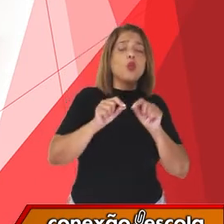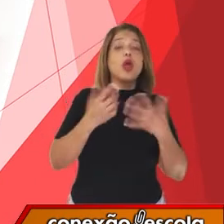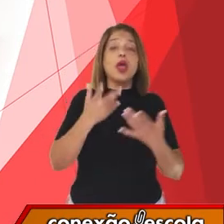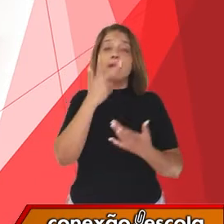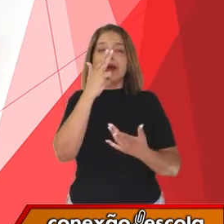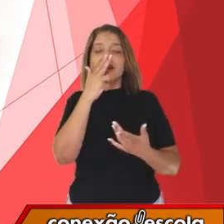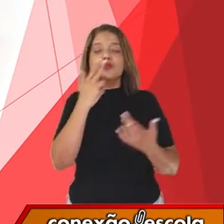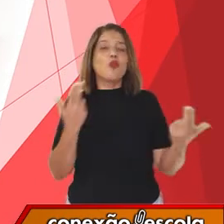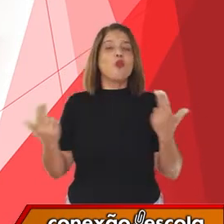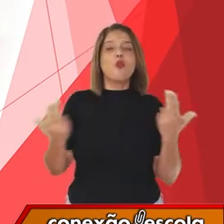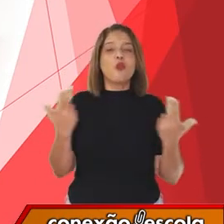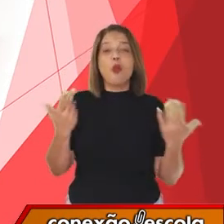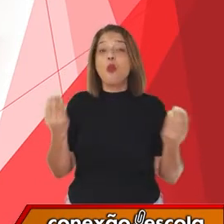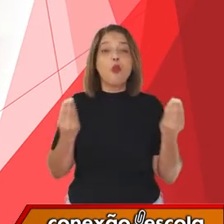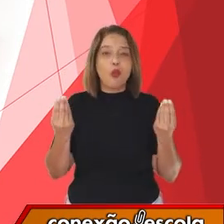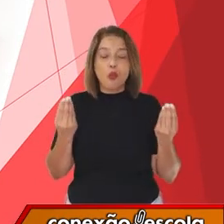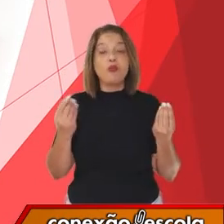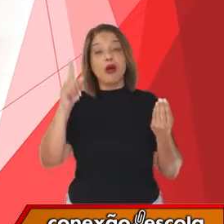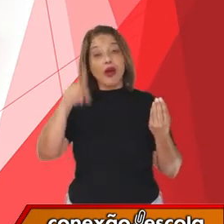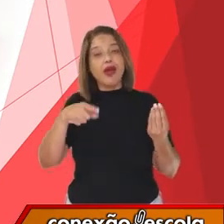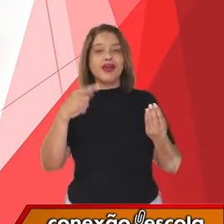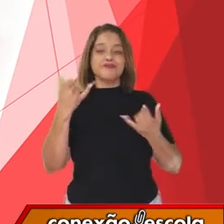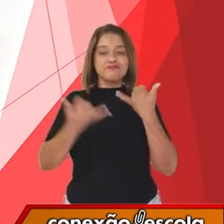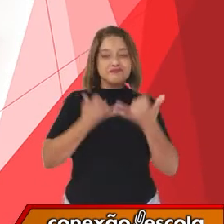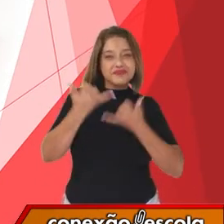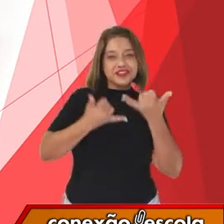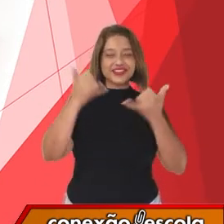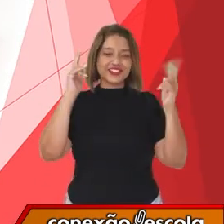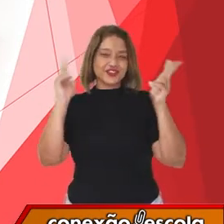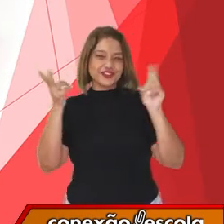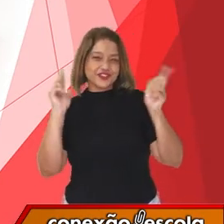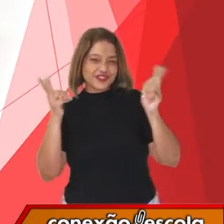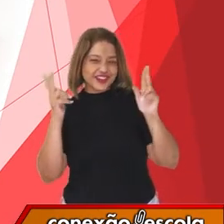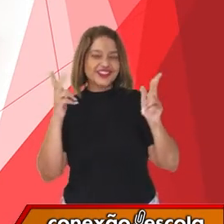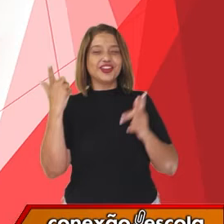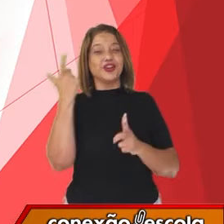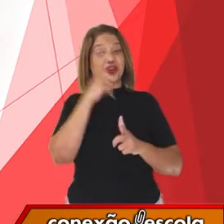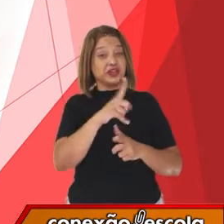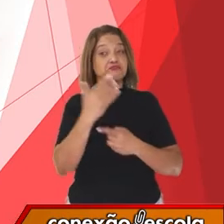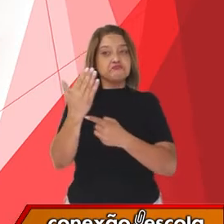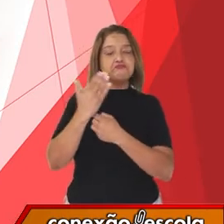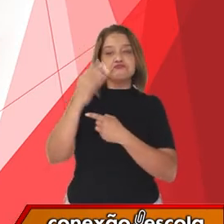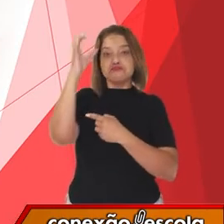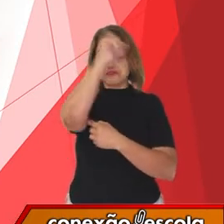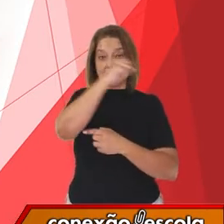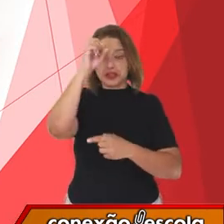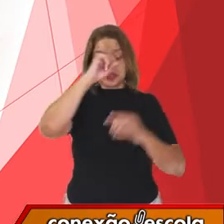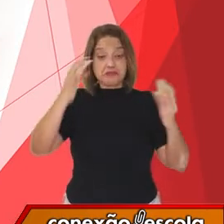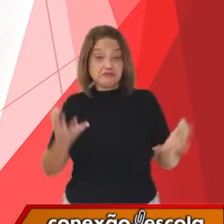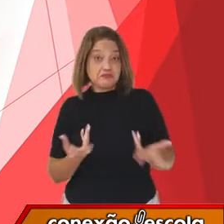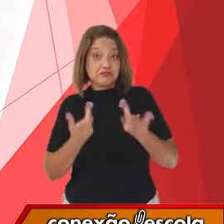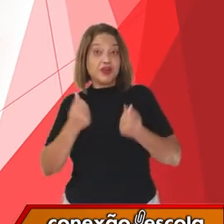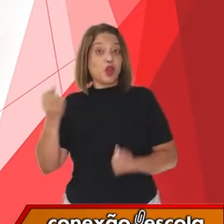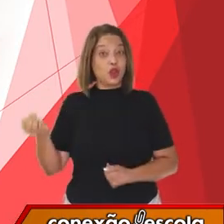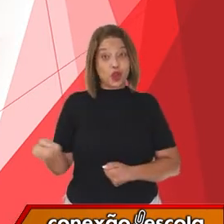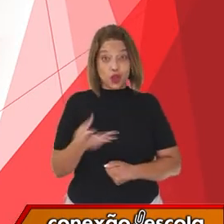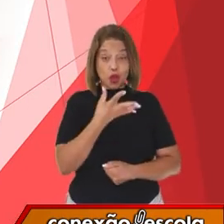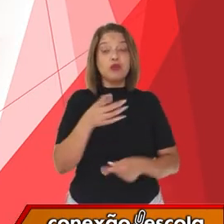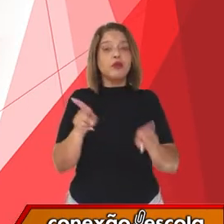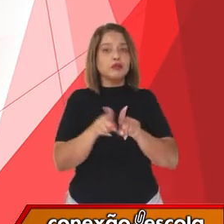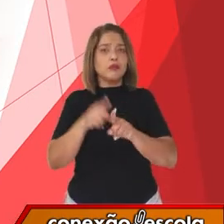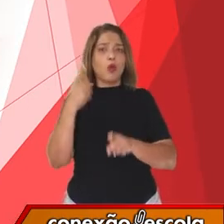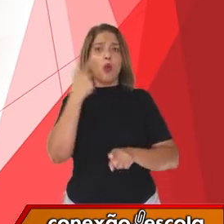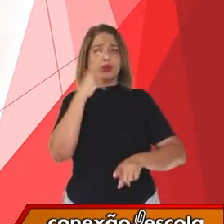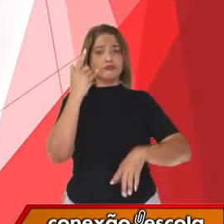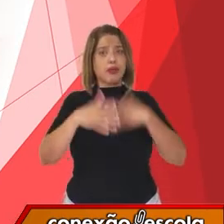ao mesmo tempo? São atividades divertidas que servem para nos ensinar habilidades novas ou para